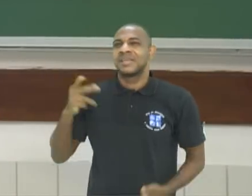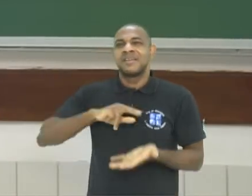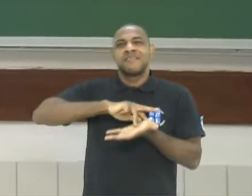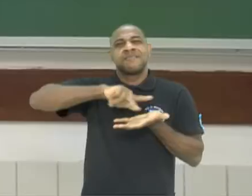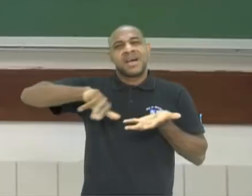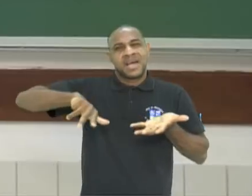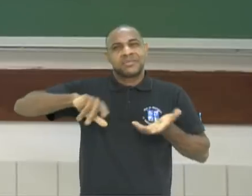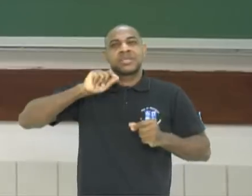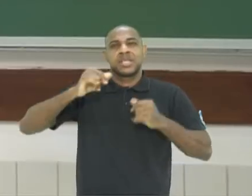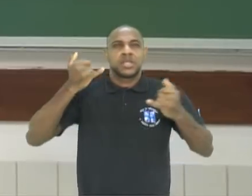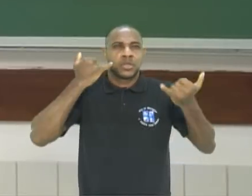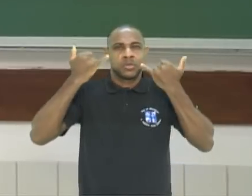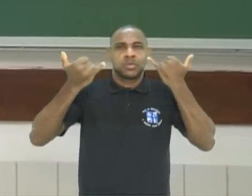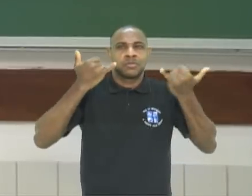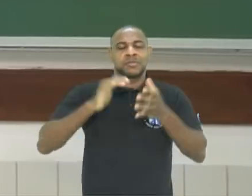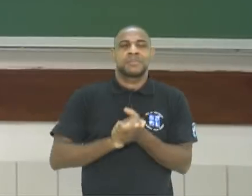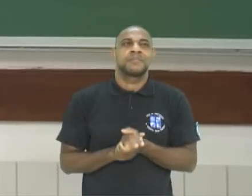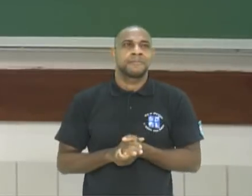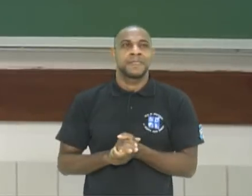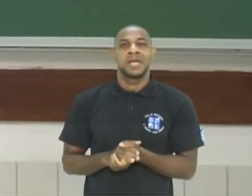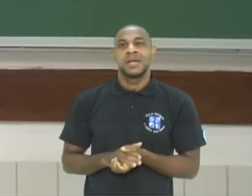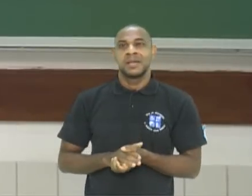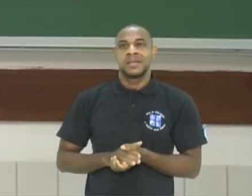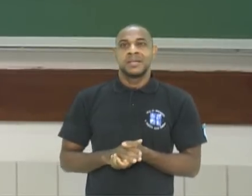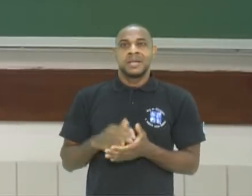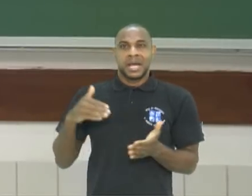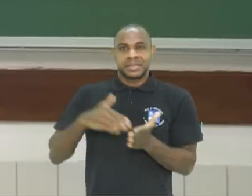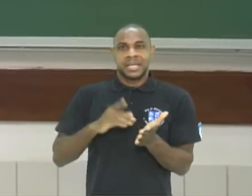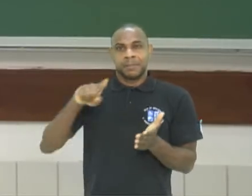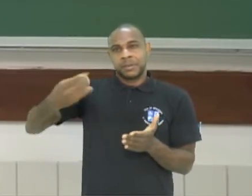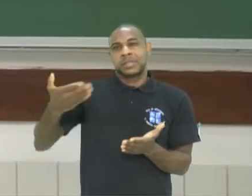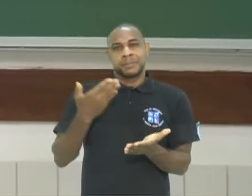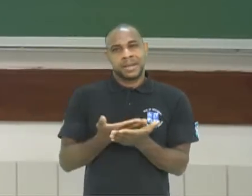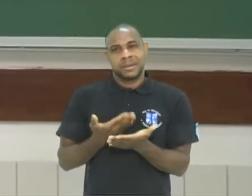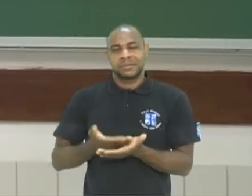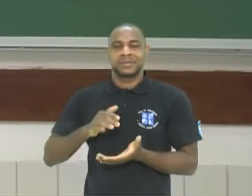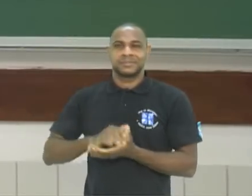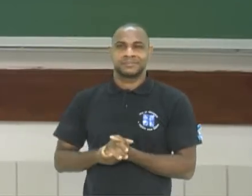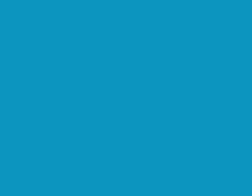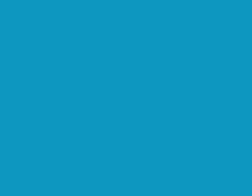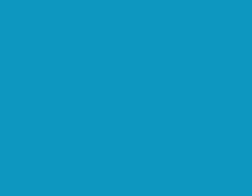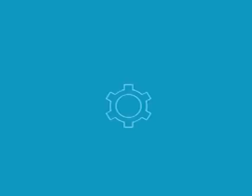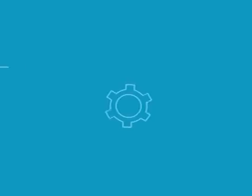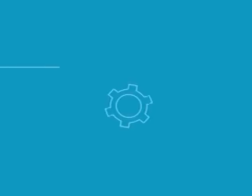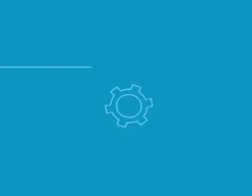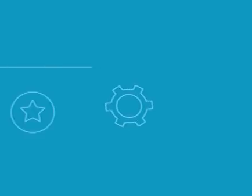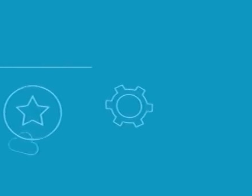outros artigos de opinião. Por hoje, eu fico por aqui, espero vocês na próxima aula e até lá.